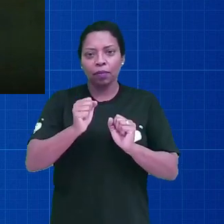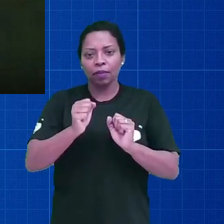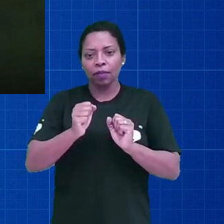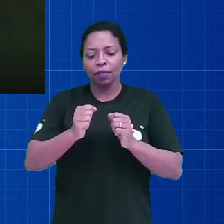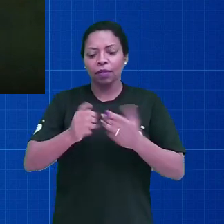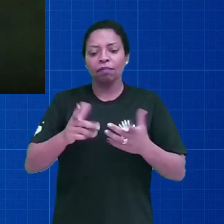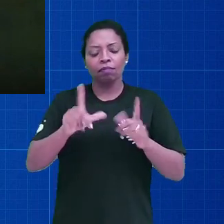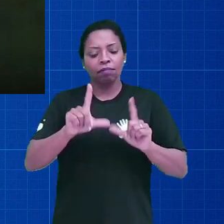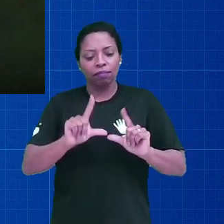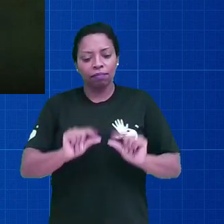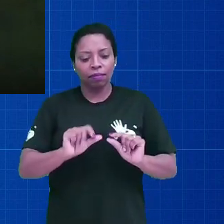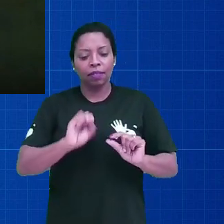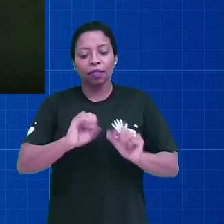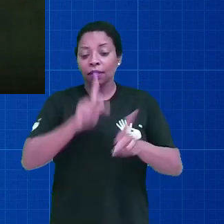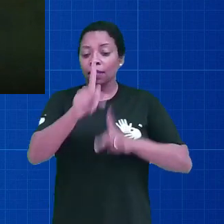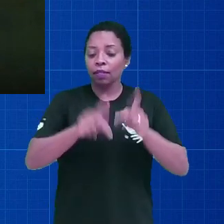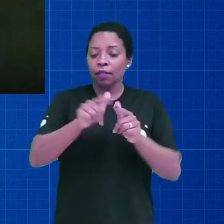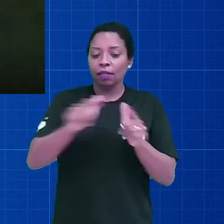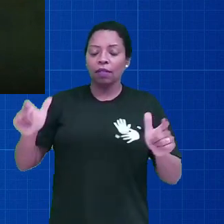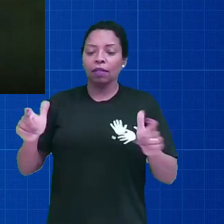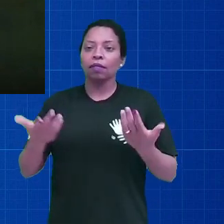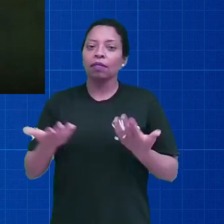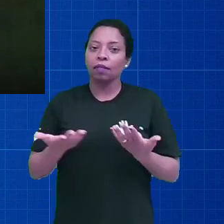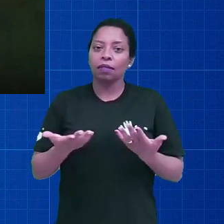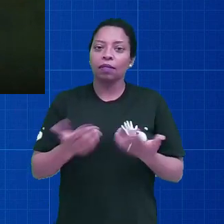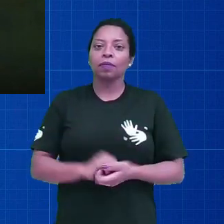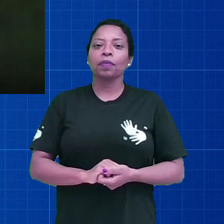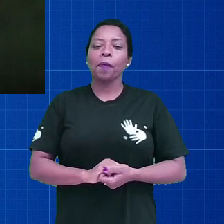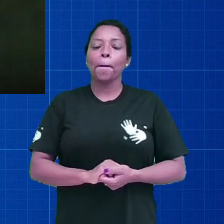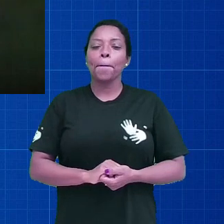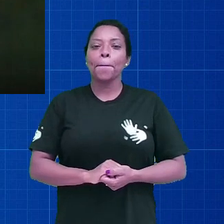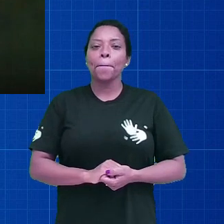tendo em vista o crescimento acelerado da população.